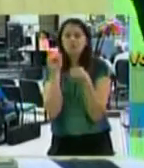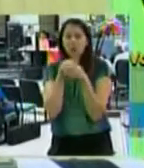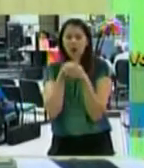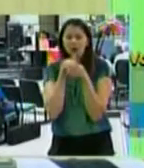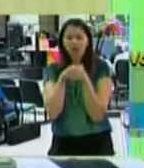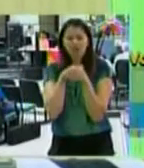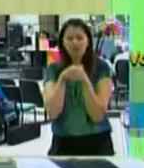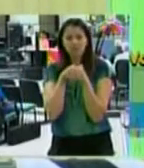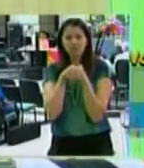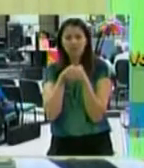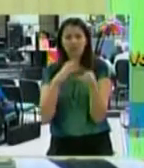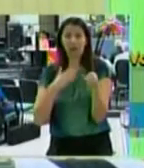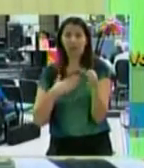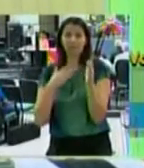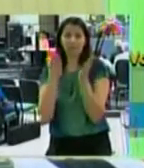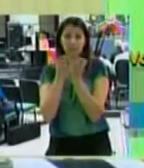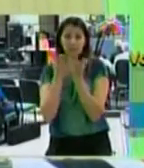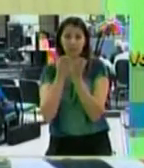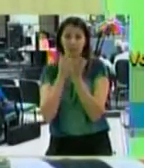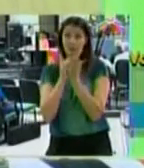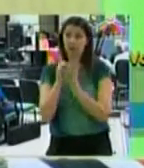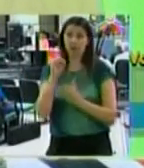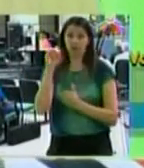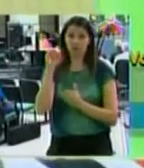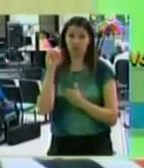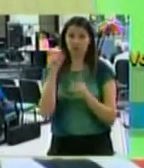guardaste a minha palavra.